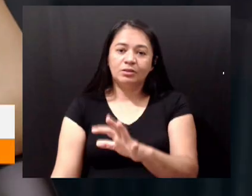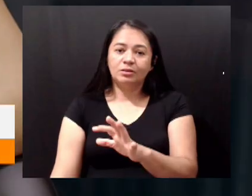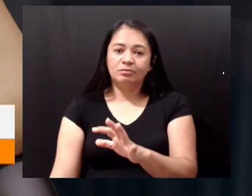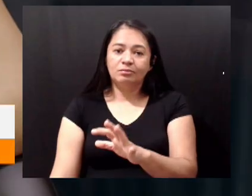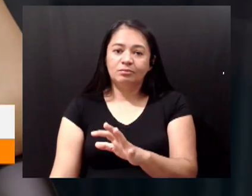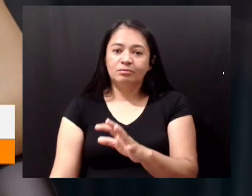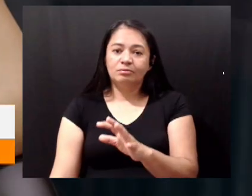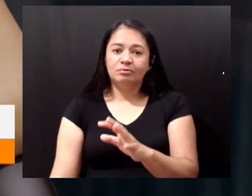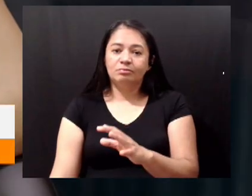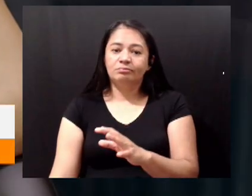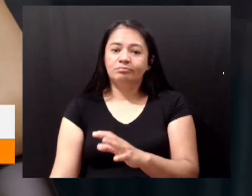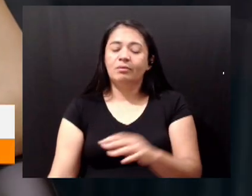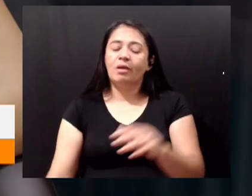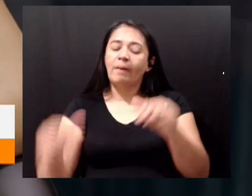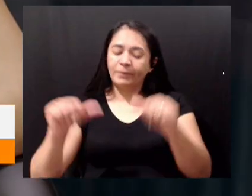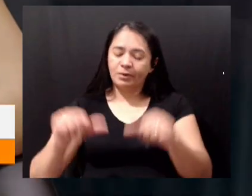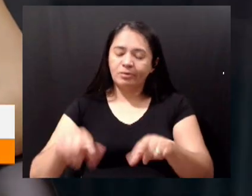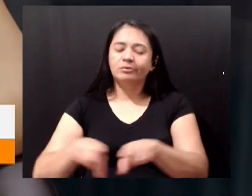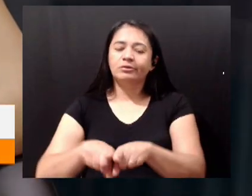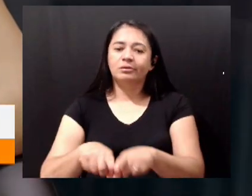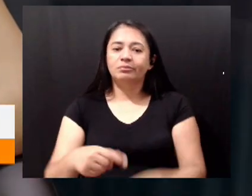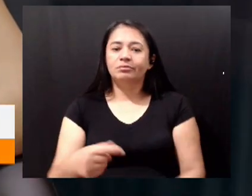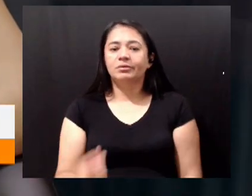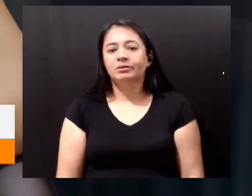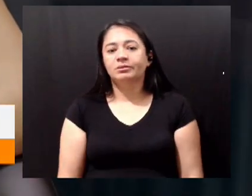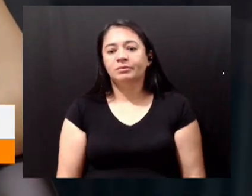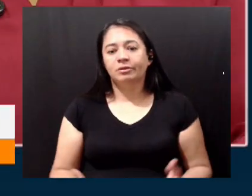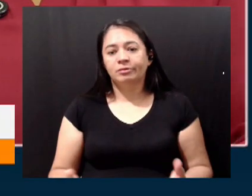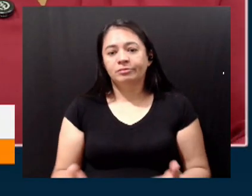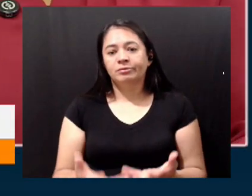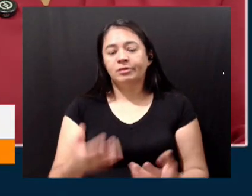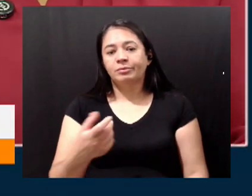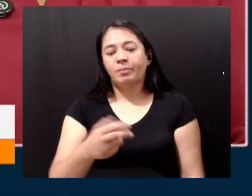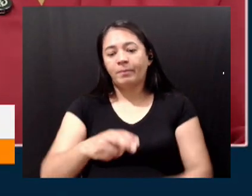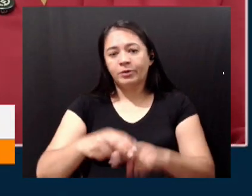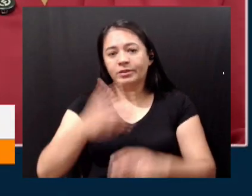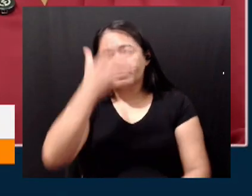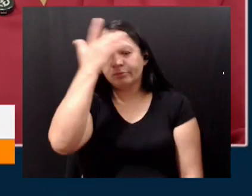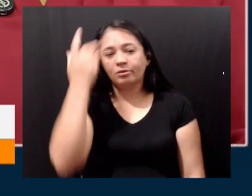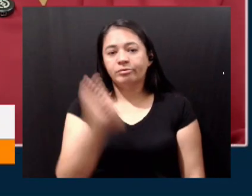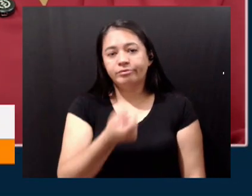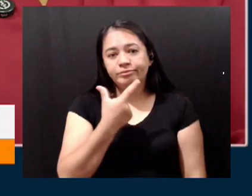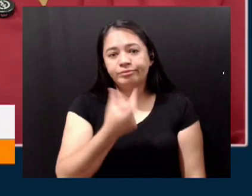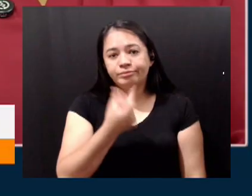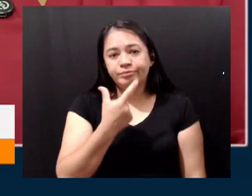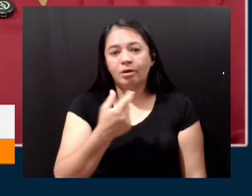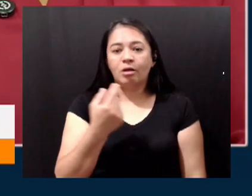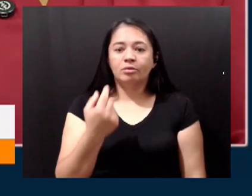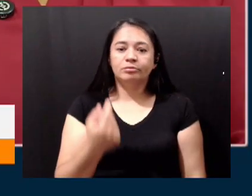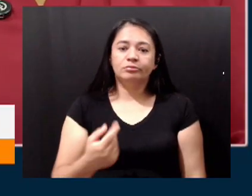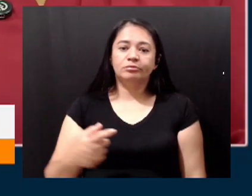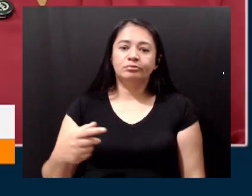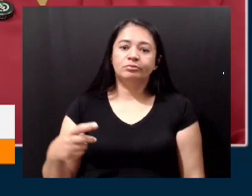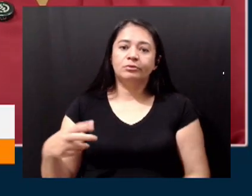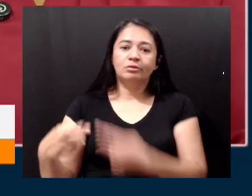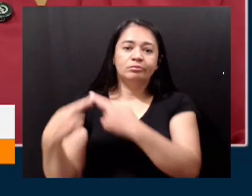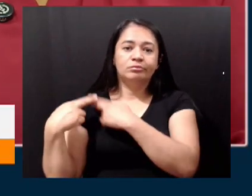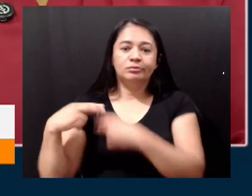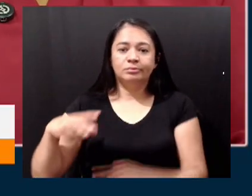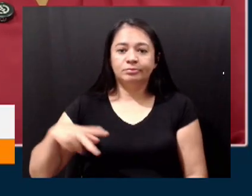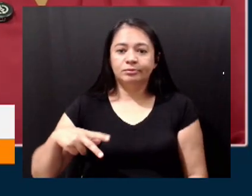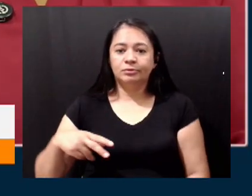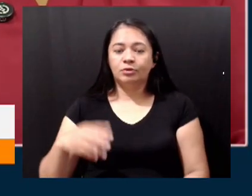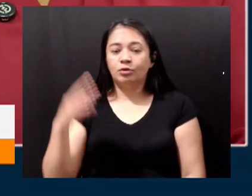mesmo, né, pra automedicação aqui no Brasil. Exatamente. Brasil tem que, caminhar e melhorar